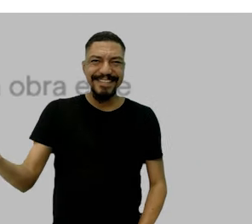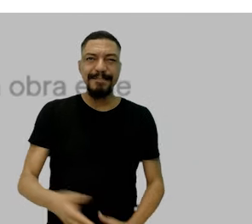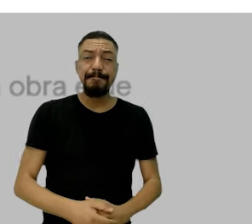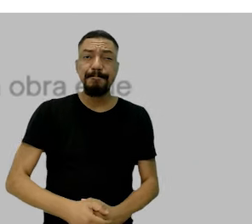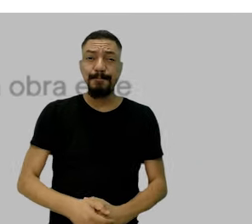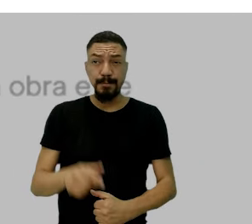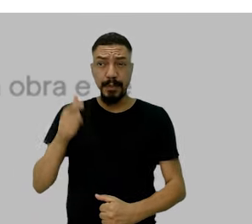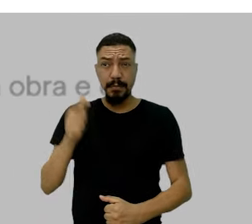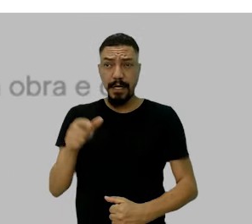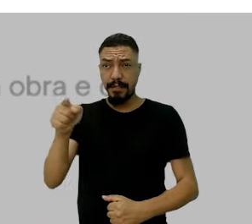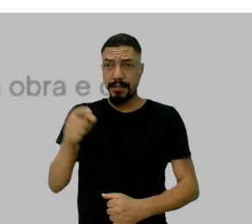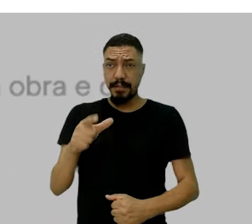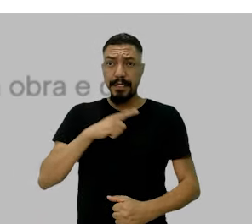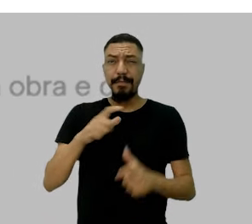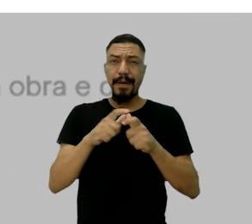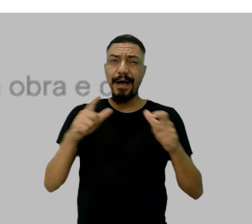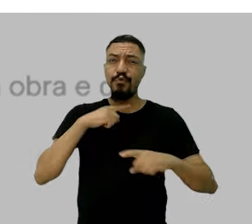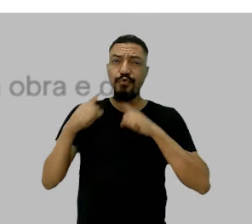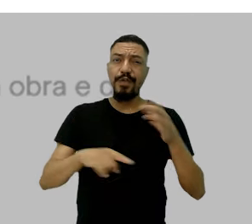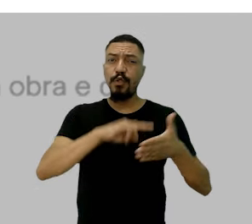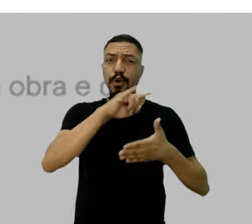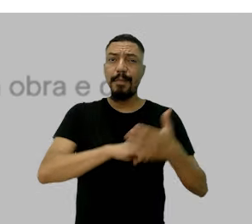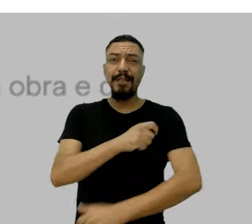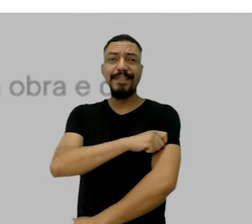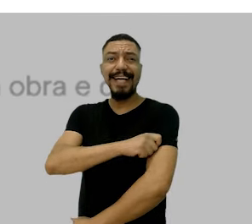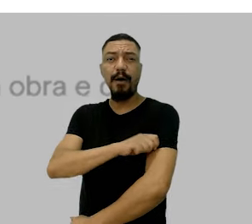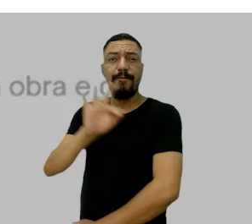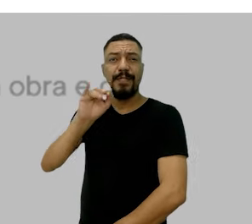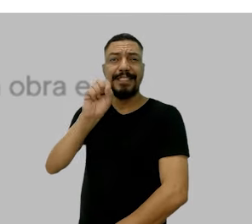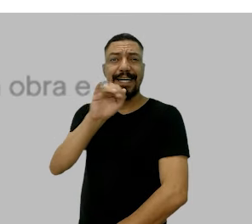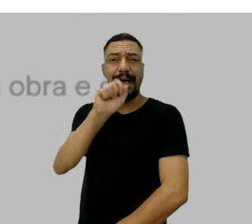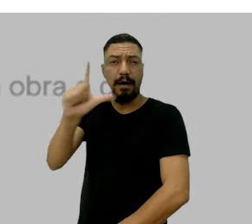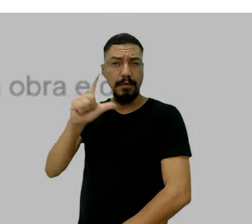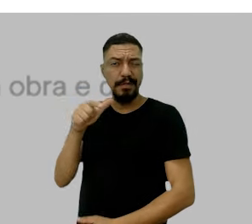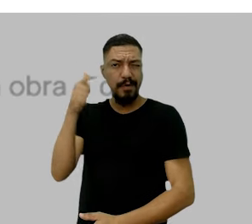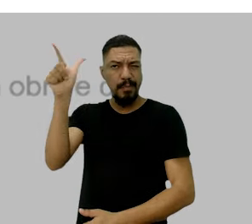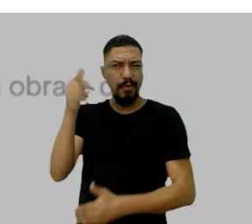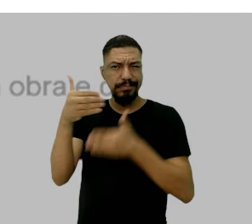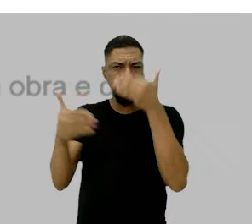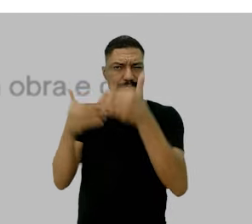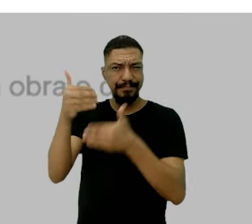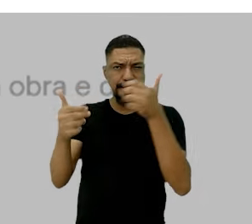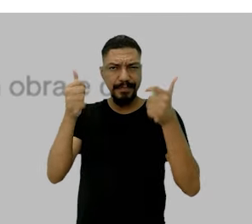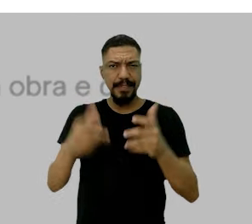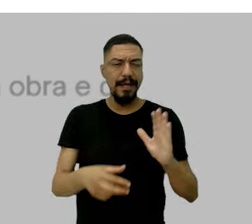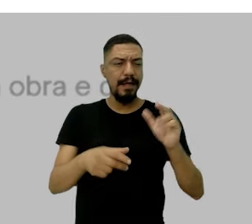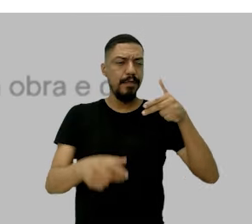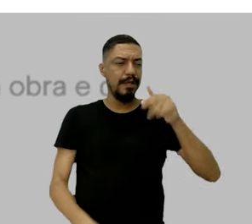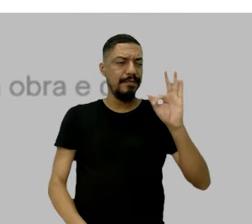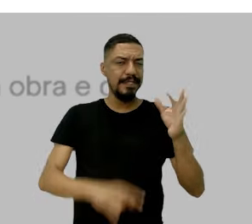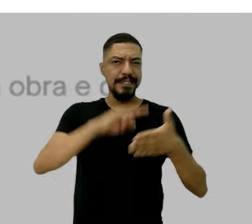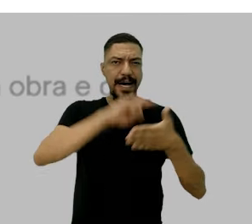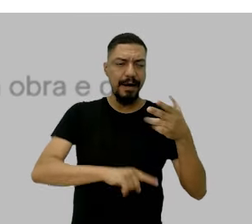Aí vem a parte que gera mais dúvidas, que são os documentos fiscais. Tem alguns slides para falar deles, né, que são as notas fiscais